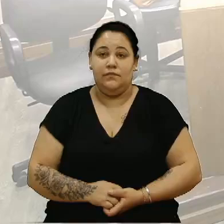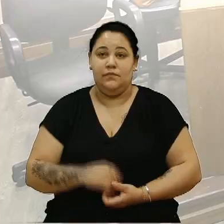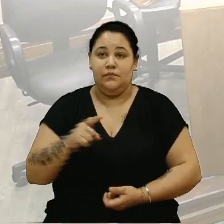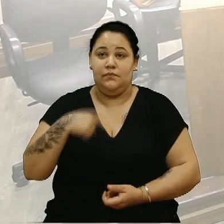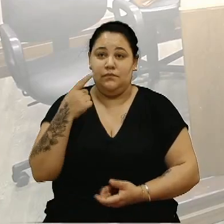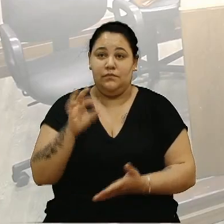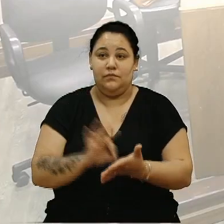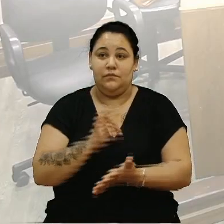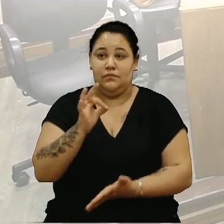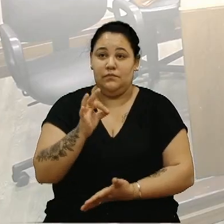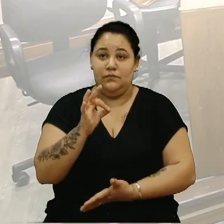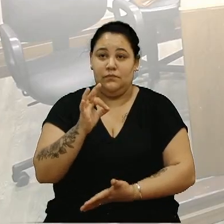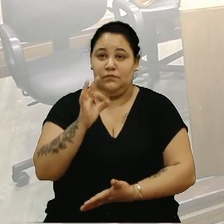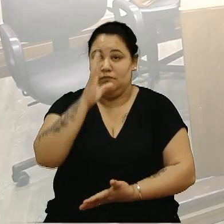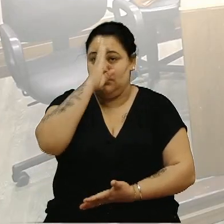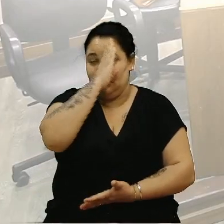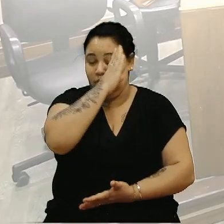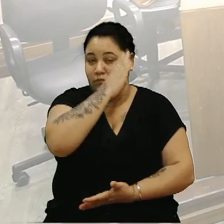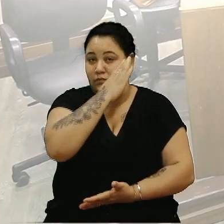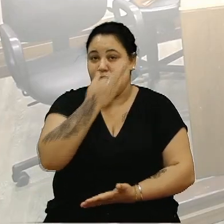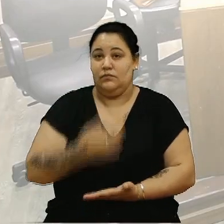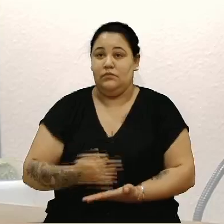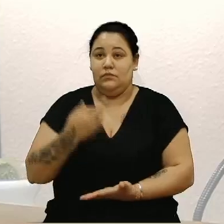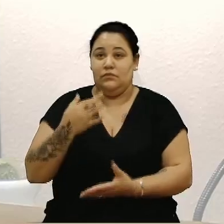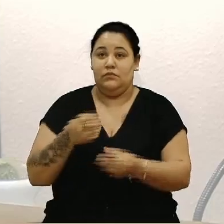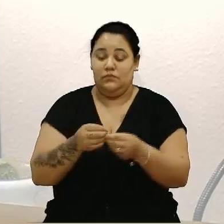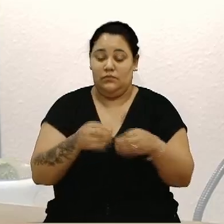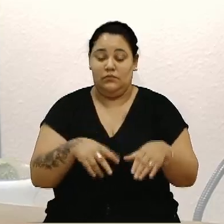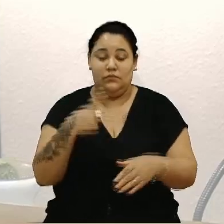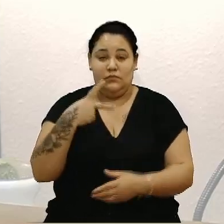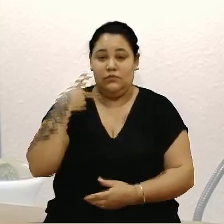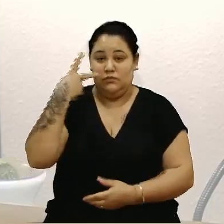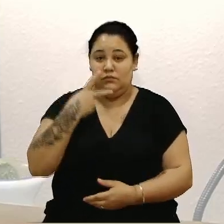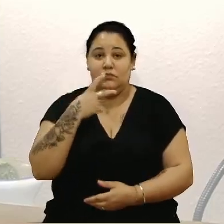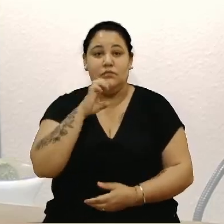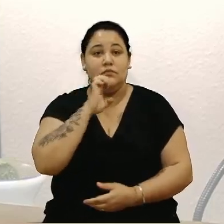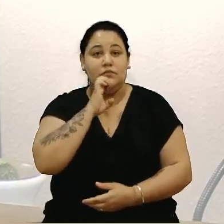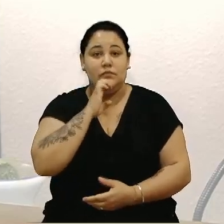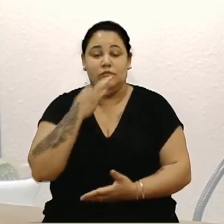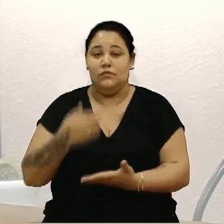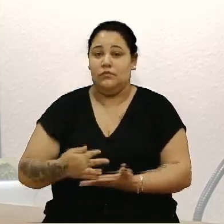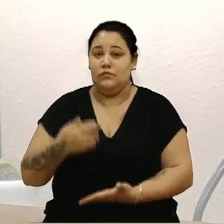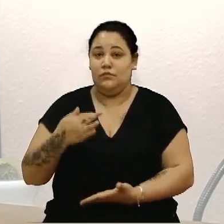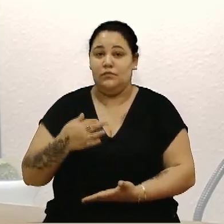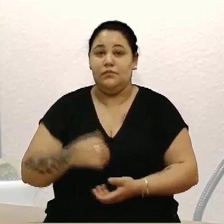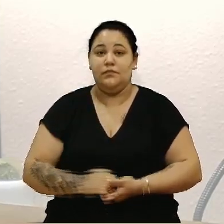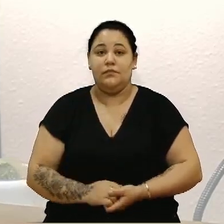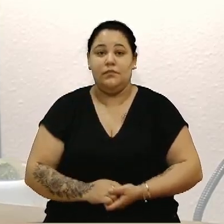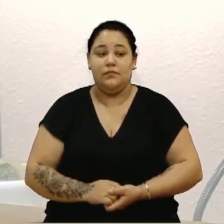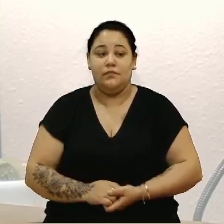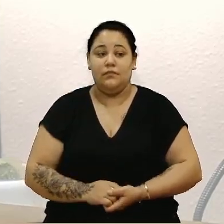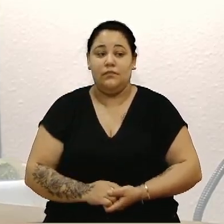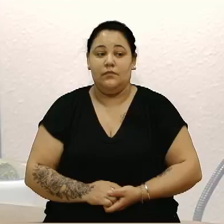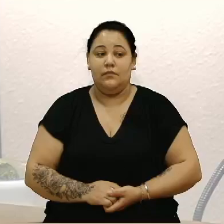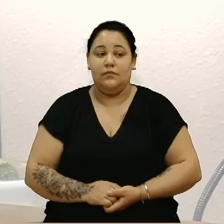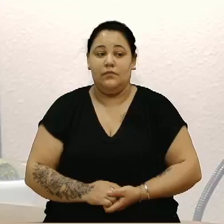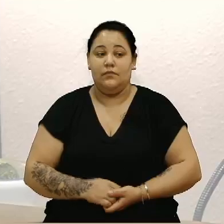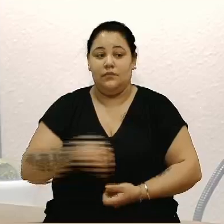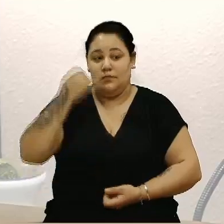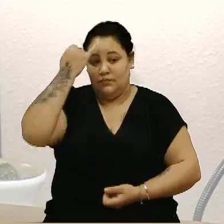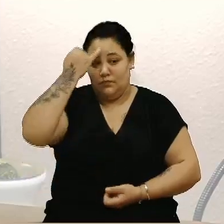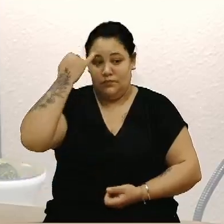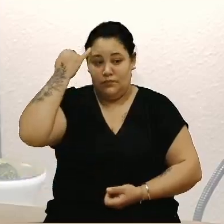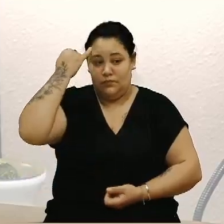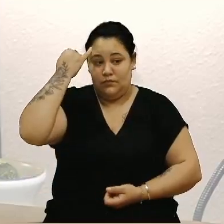vereador Adriano Bressan, ausente, prejudicada. Vereadora Estela Balardim, também ausente. Vereador Zé D'Ambrós,